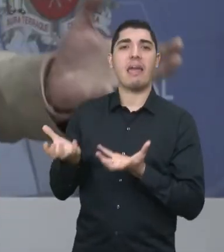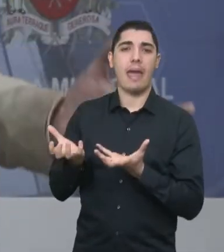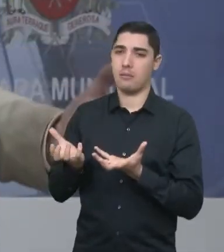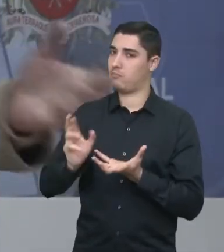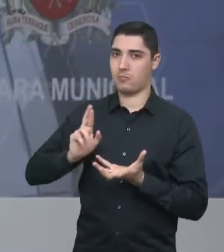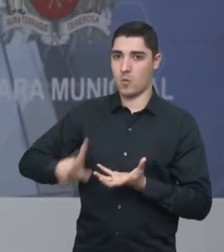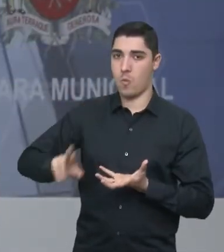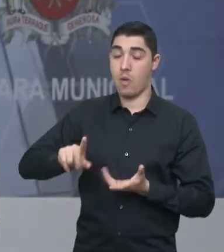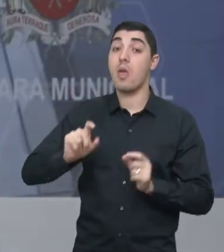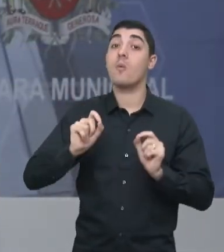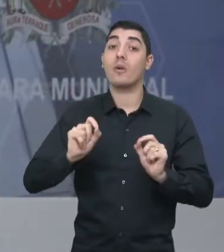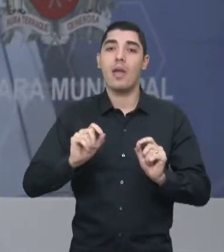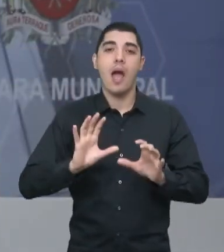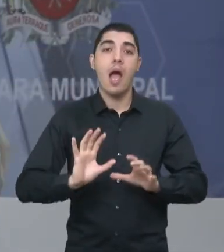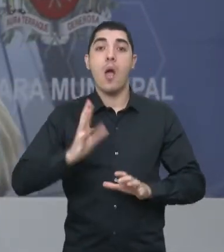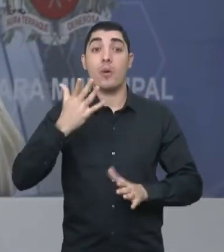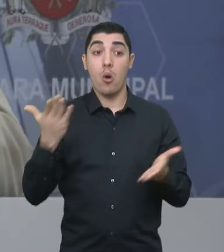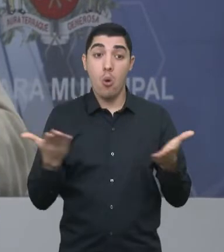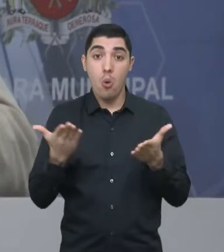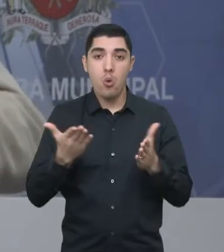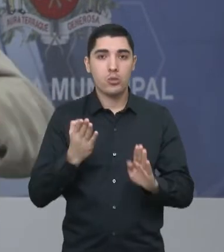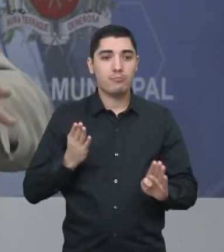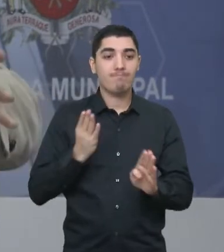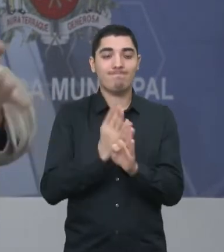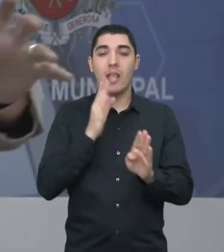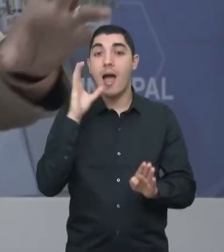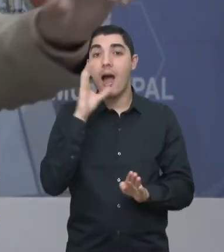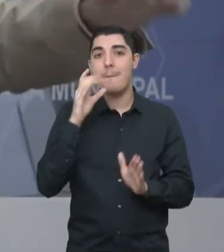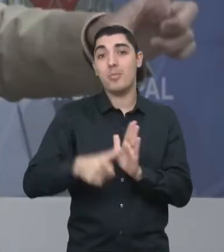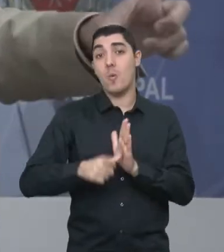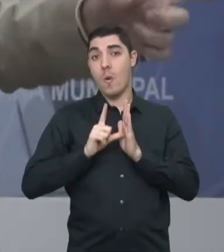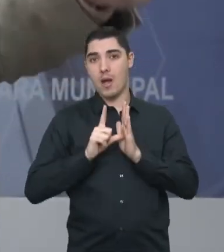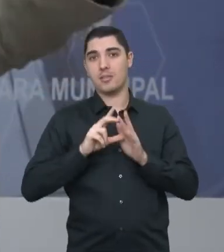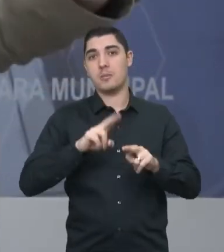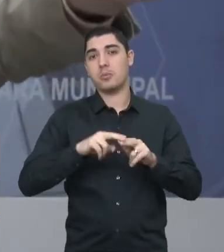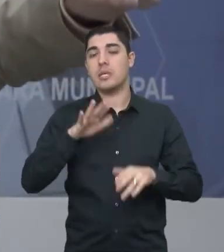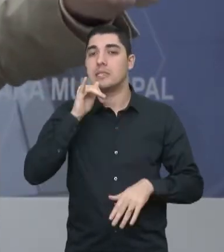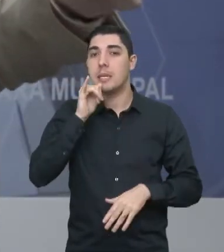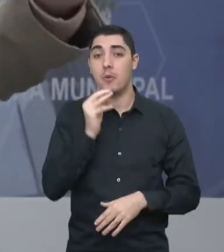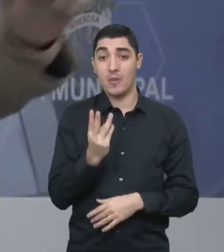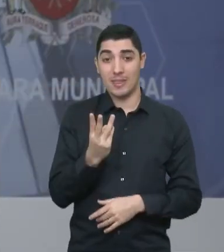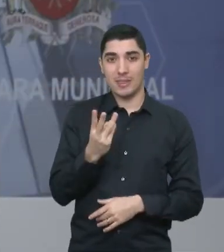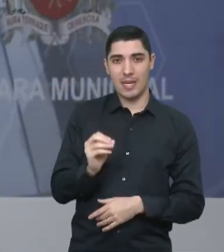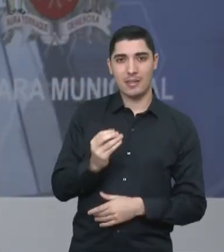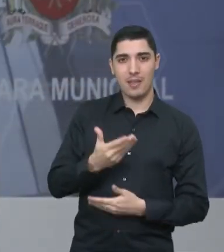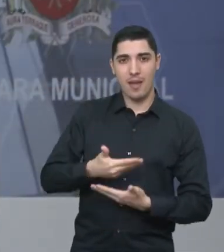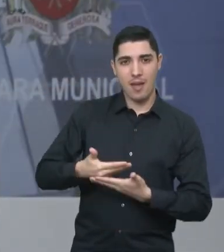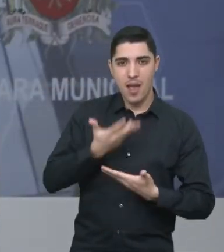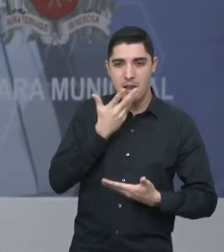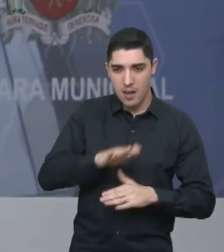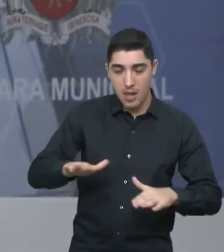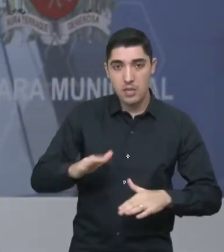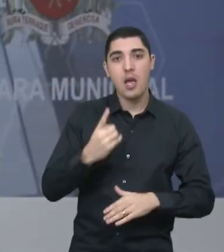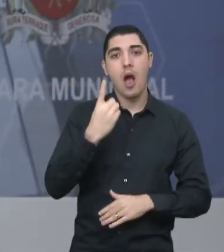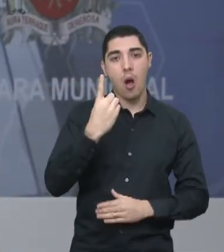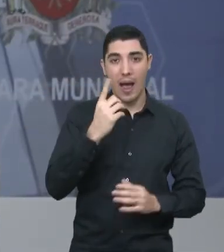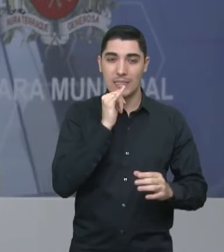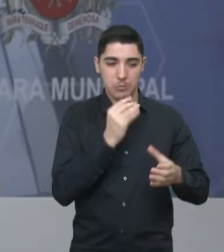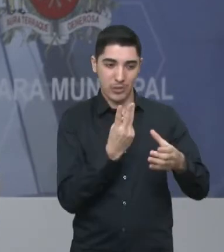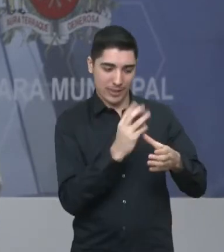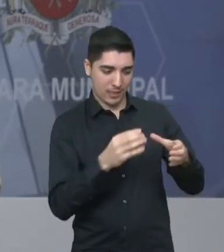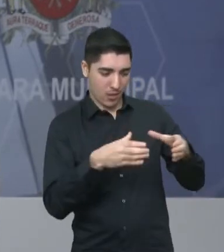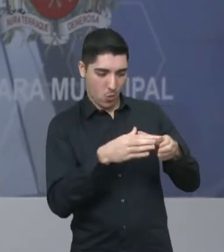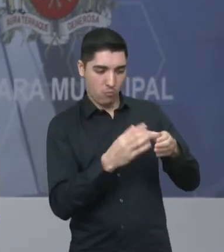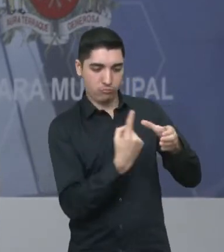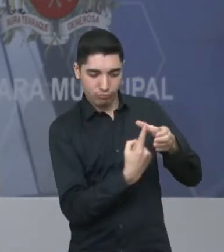diagnóstico que chega mais rápido, hoje a prevalência do nascimento entre 30 crianças, uma nasce autista. Então, a gente sente que é